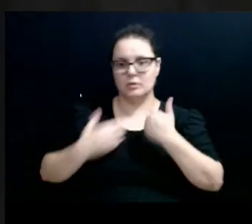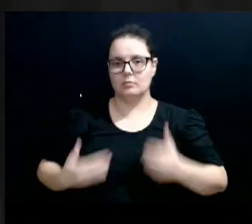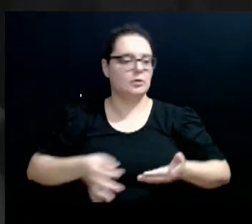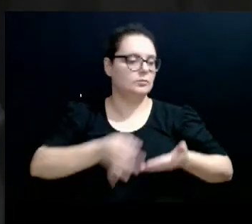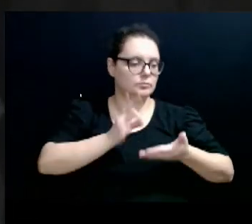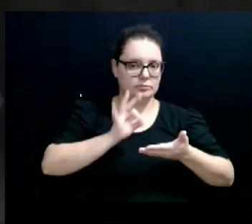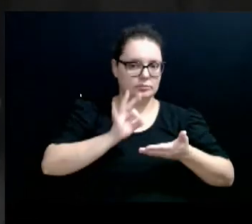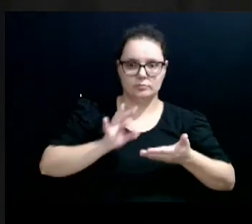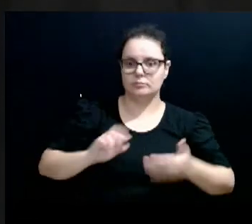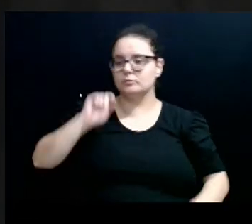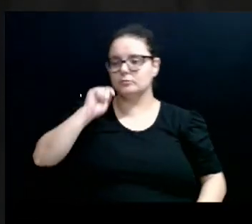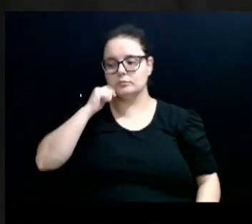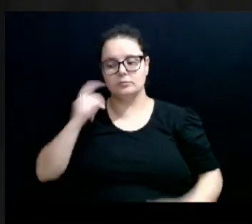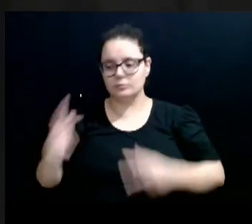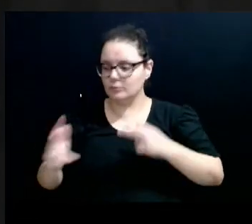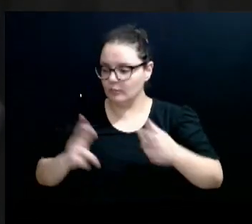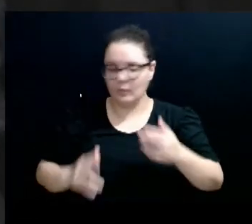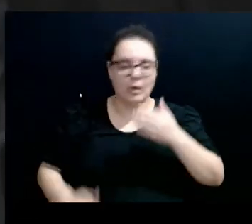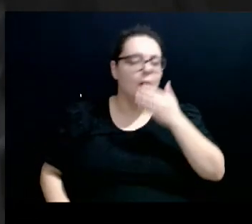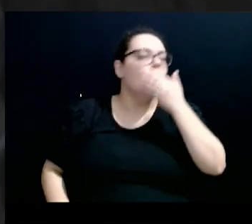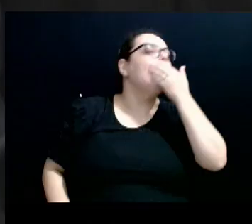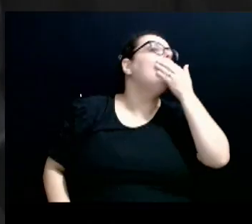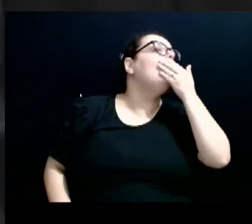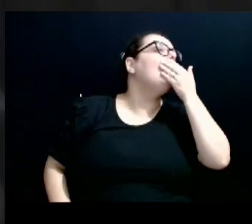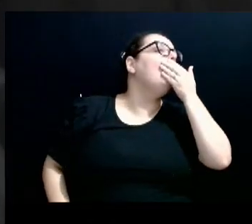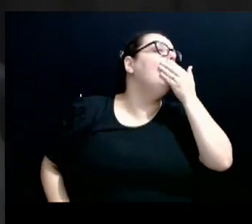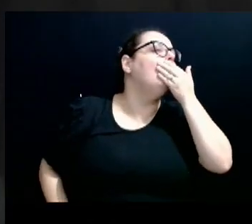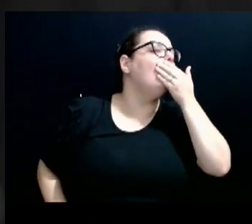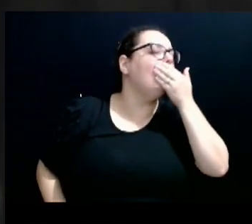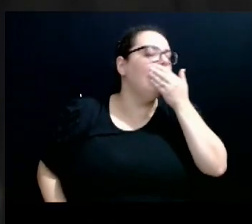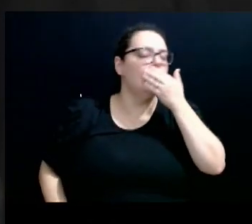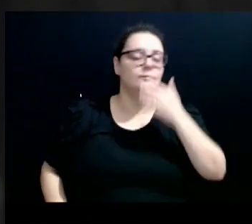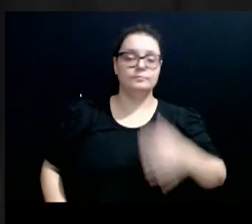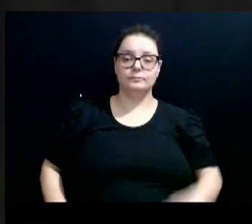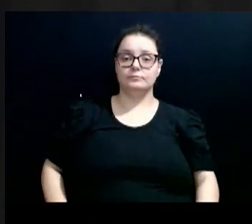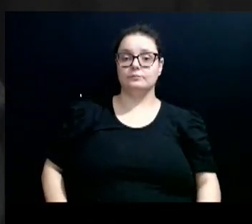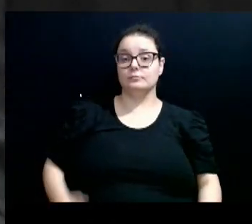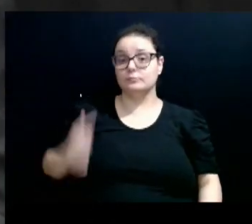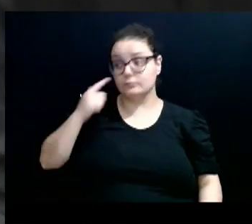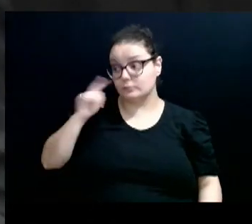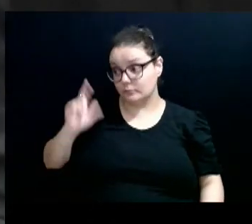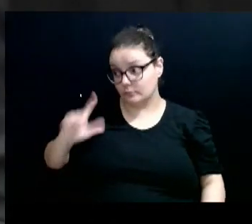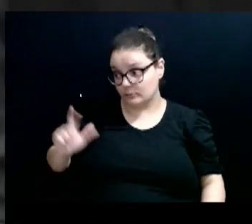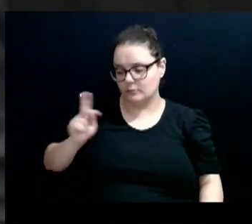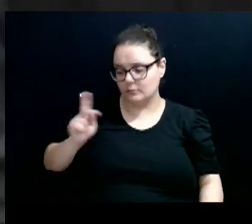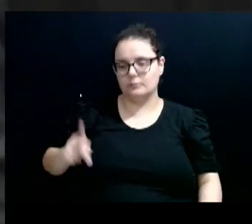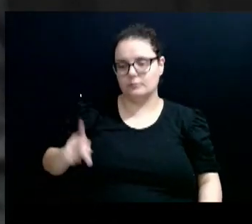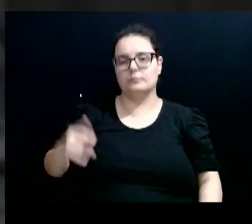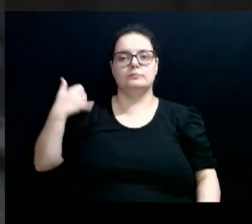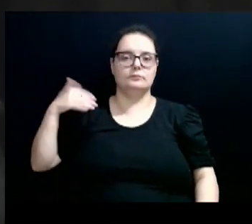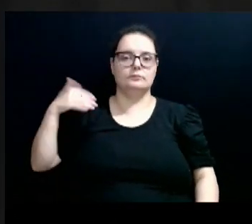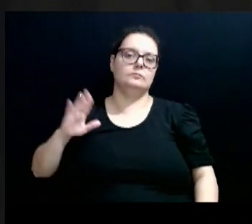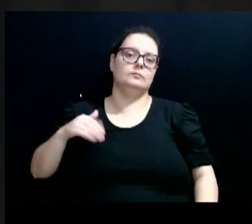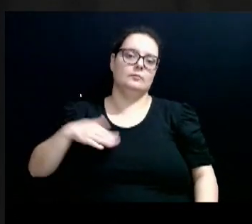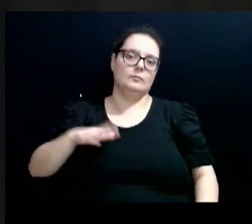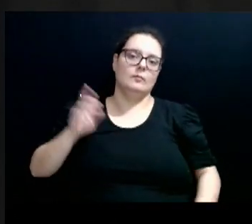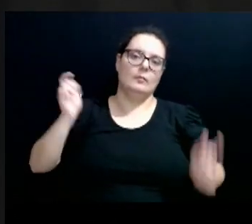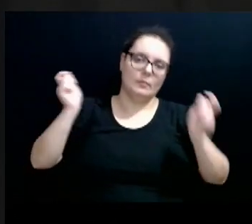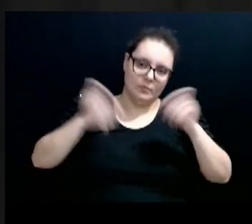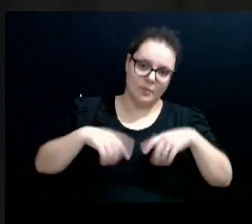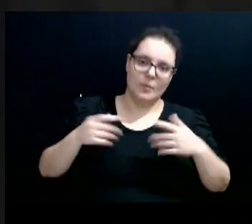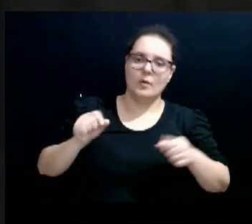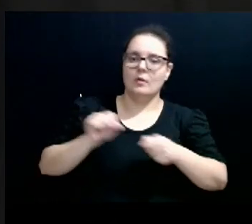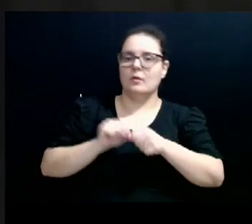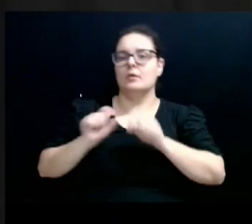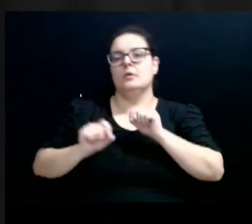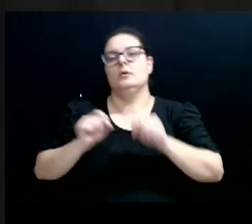mesmo pão. Então, o aluno, ele está... E claro que o professor, por ser adulto, tem muito mais capacidade de fazer o quê? A